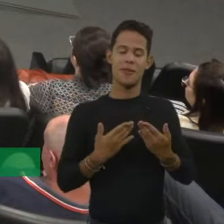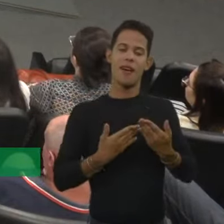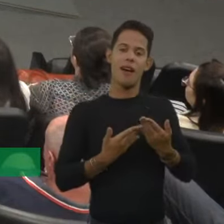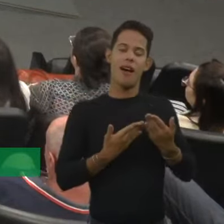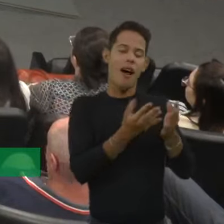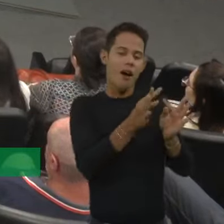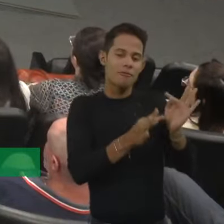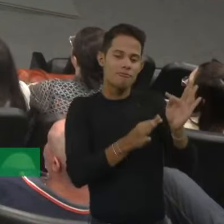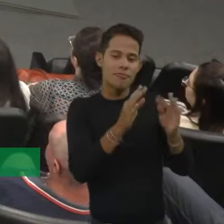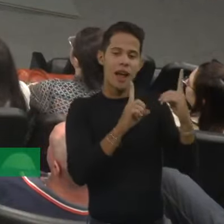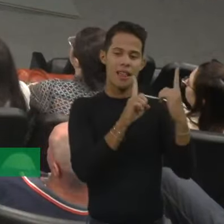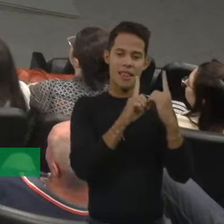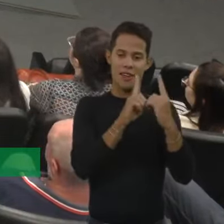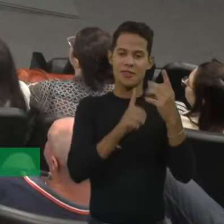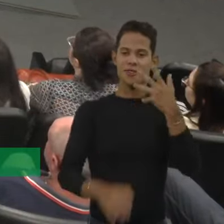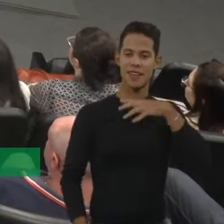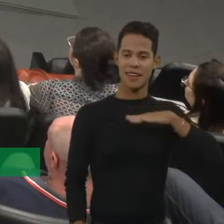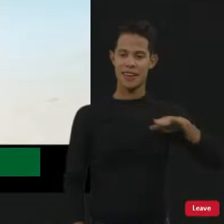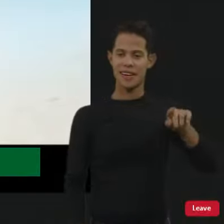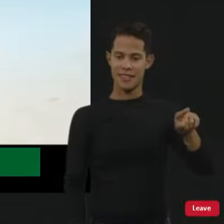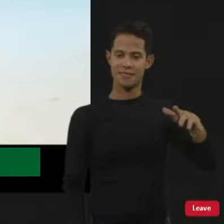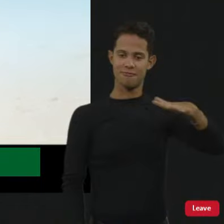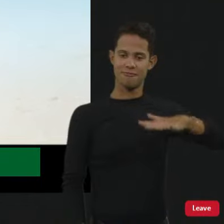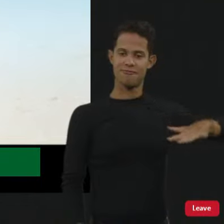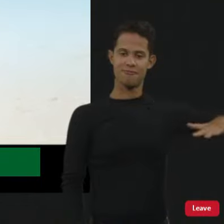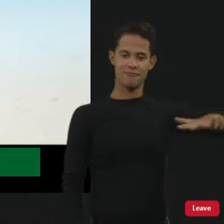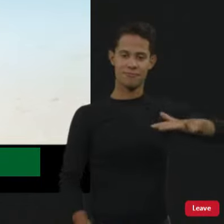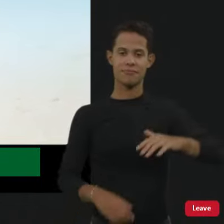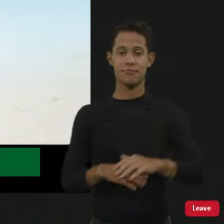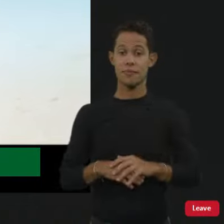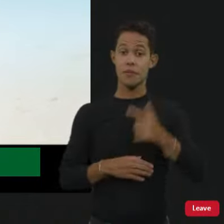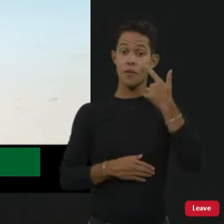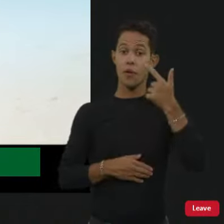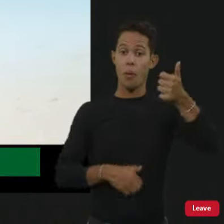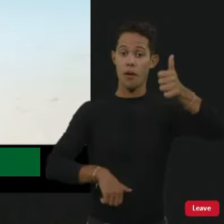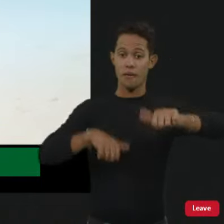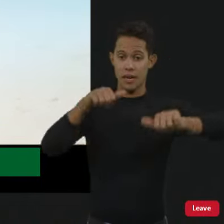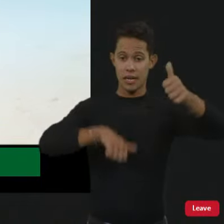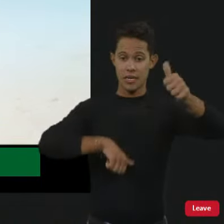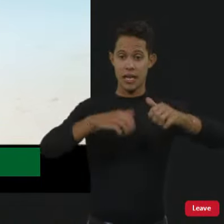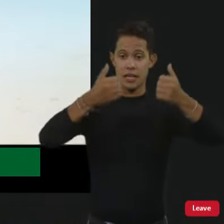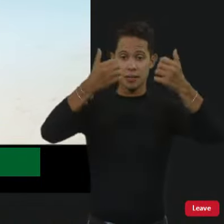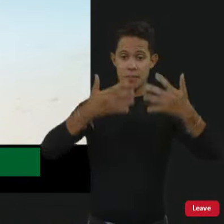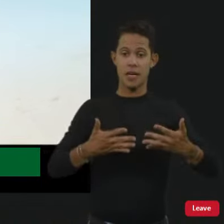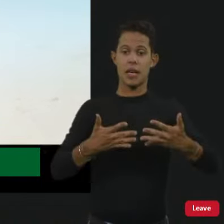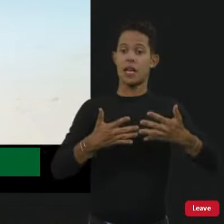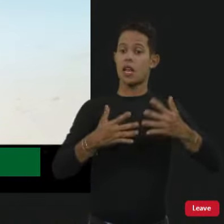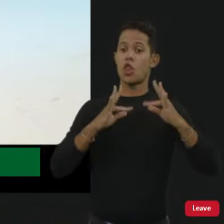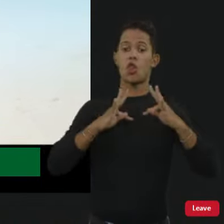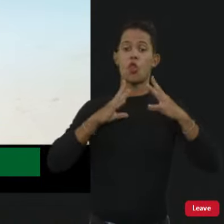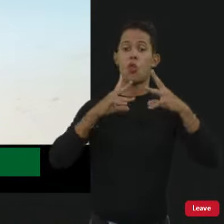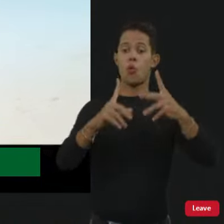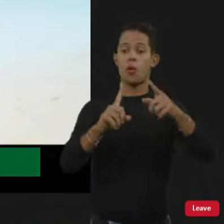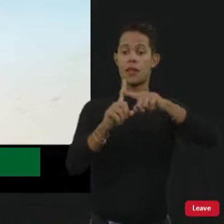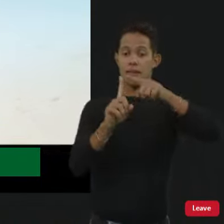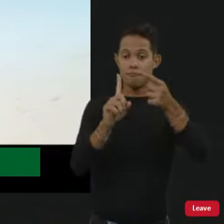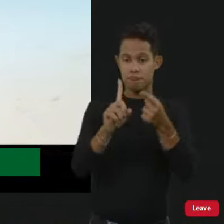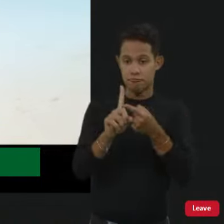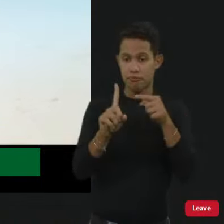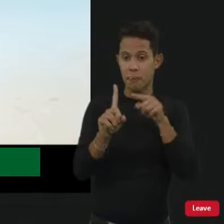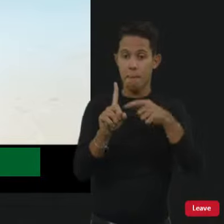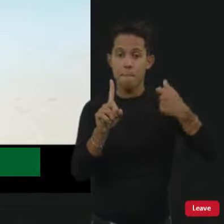da Agência Nacional de Saúde que diz que toda gestante tem que ter uma consulta com o pediatra